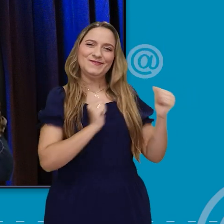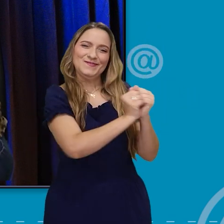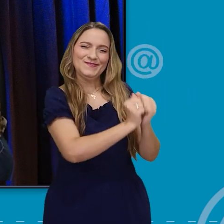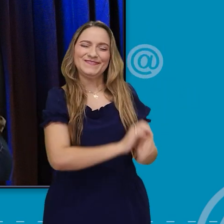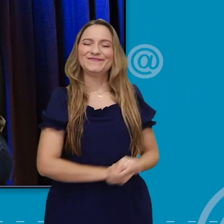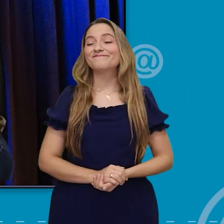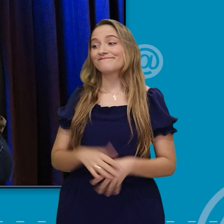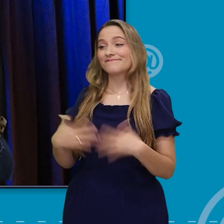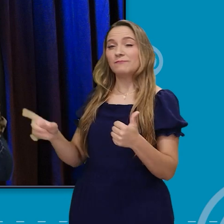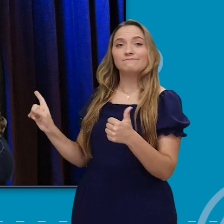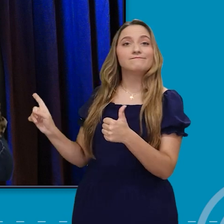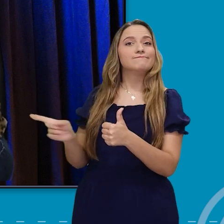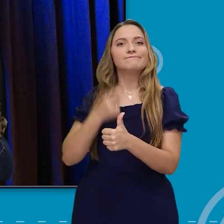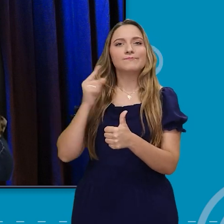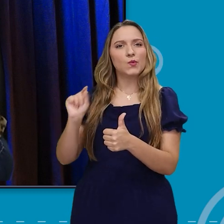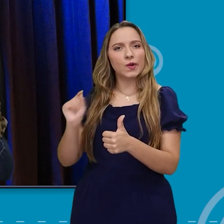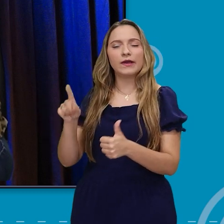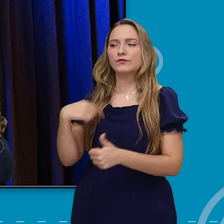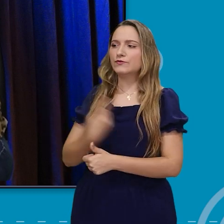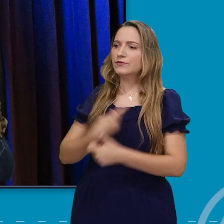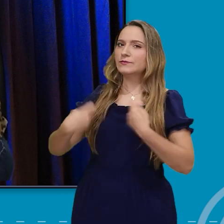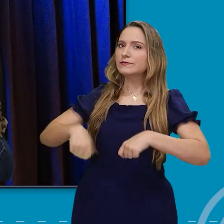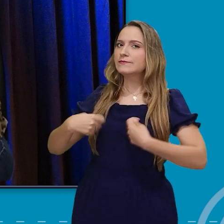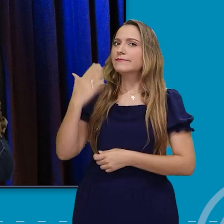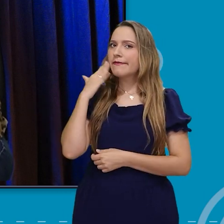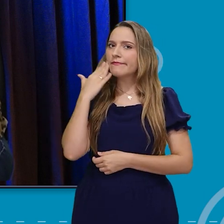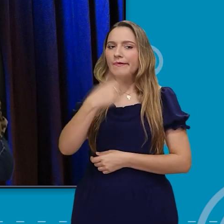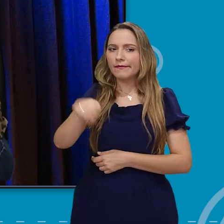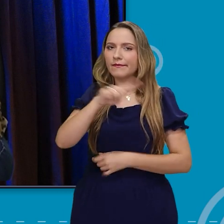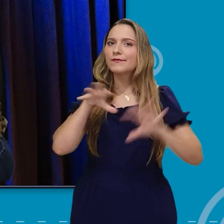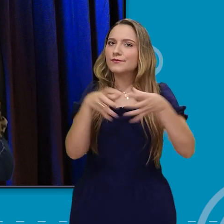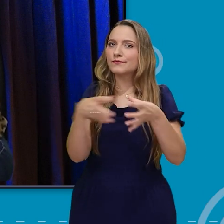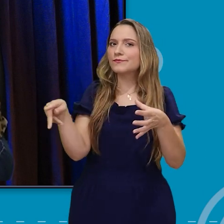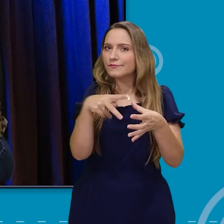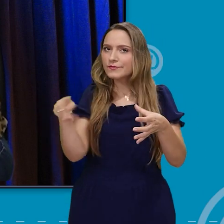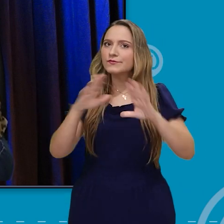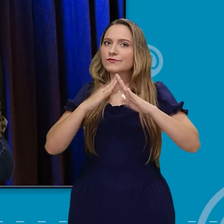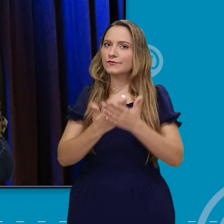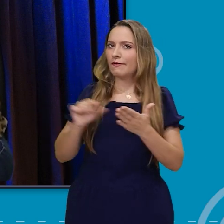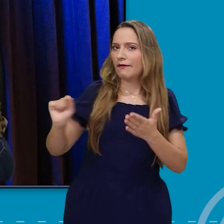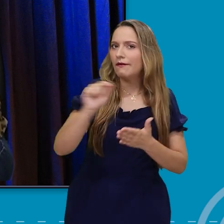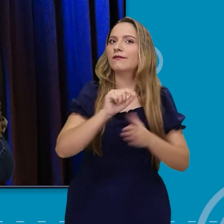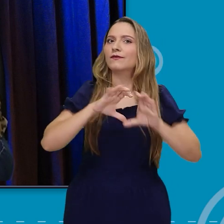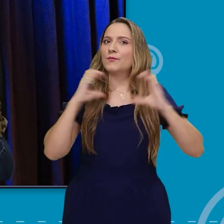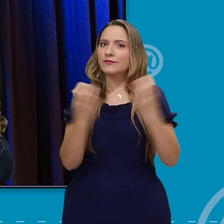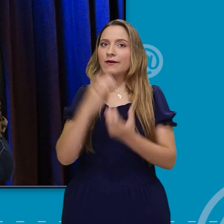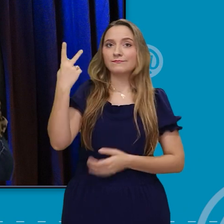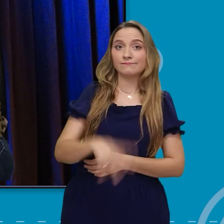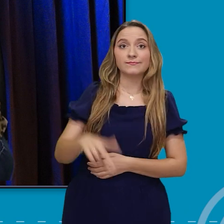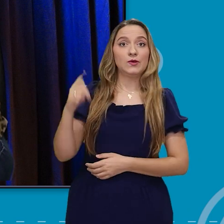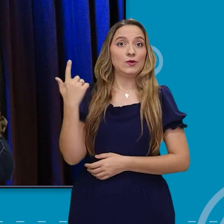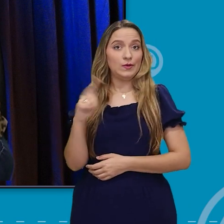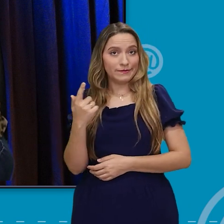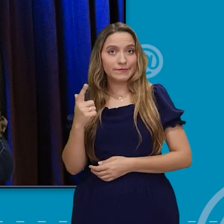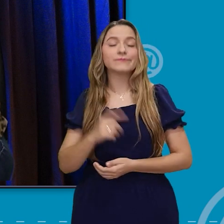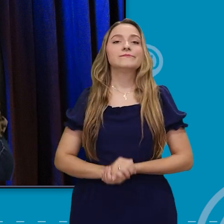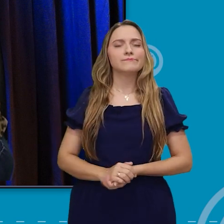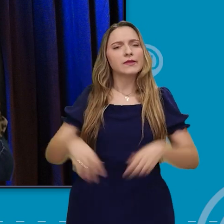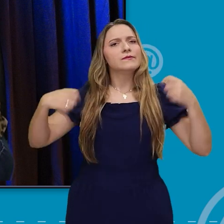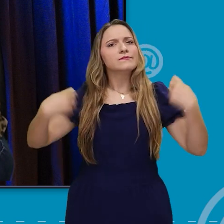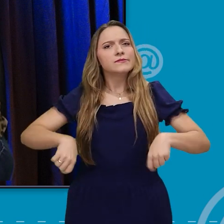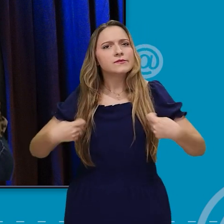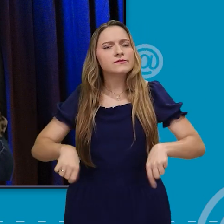professores da rede, como comunidade que está aqui em Goiânia, que precisa, saber como diferenciar de